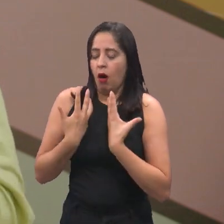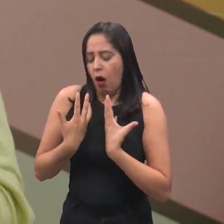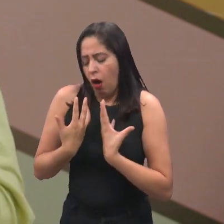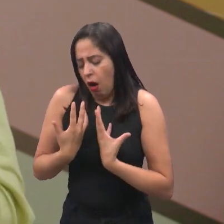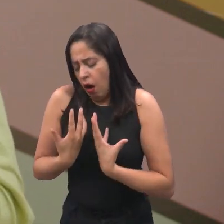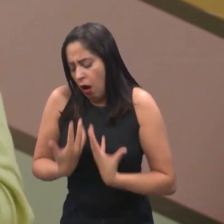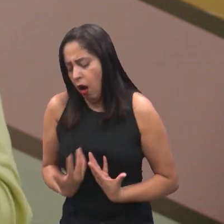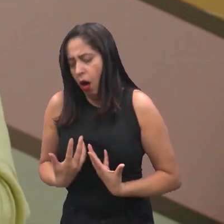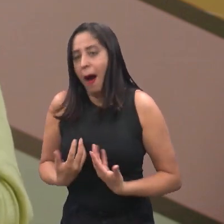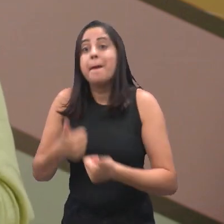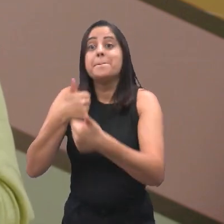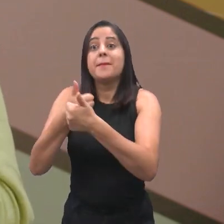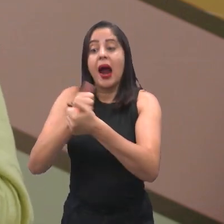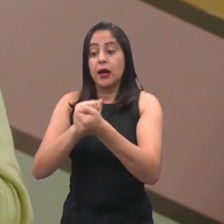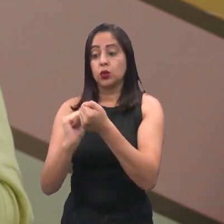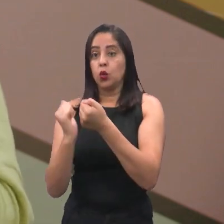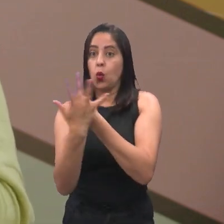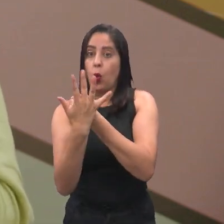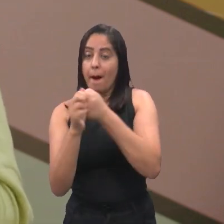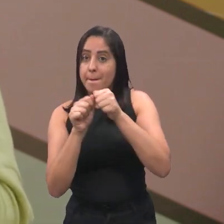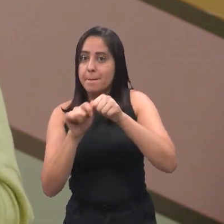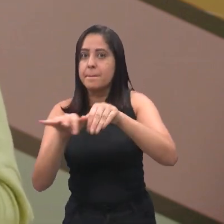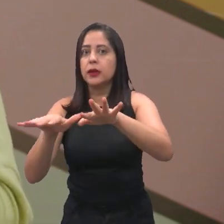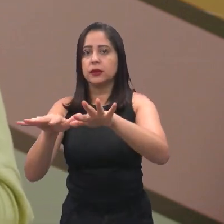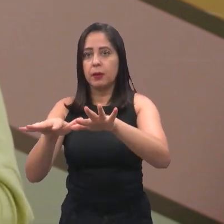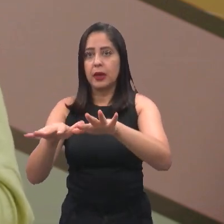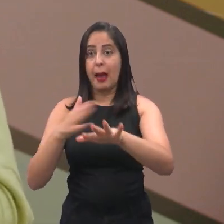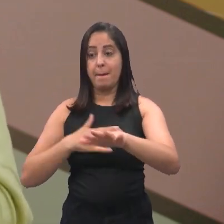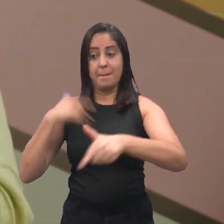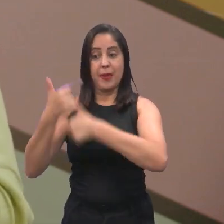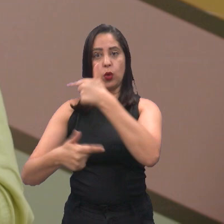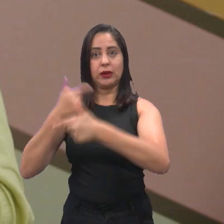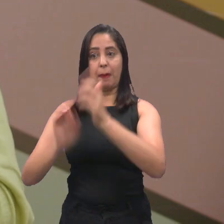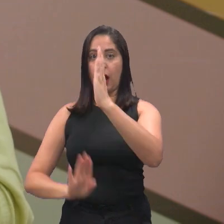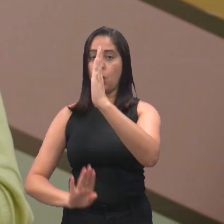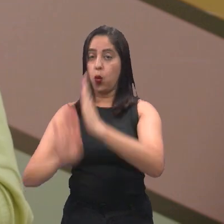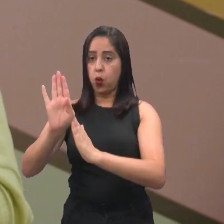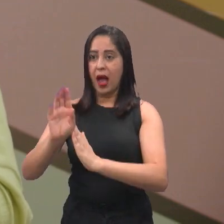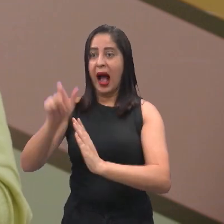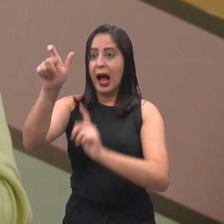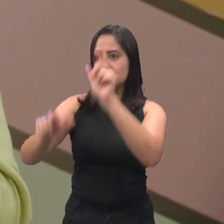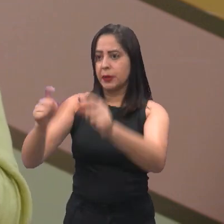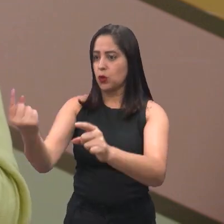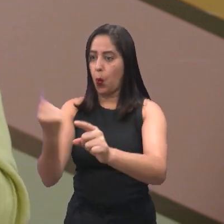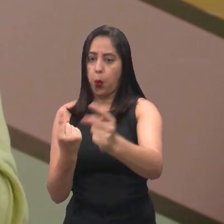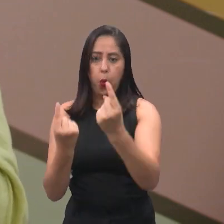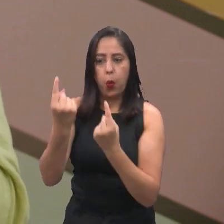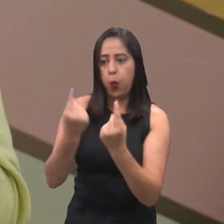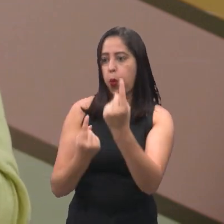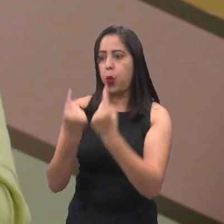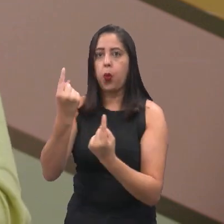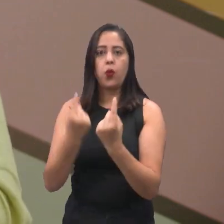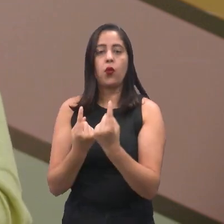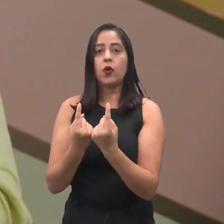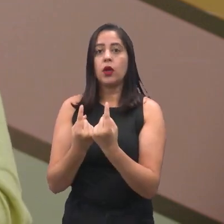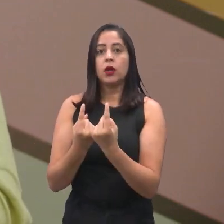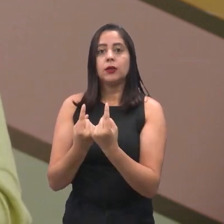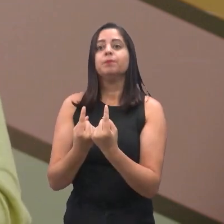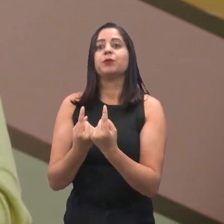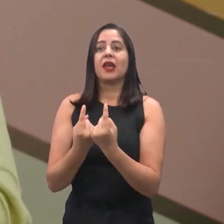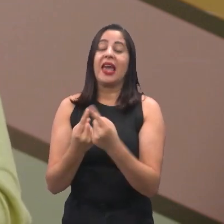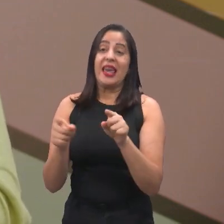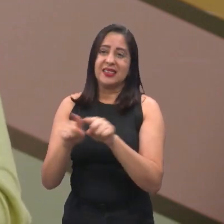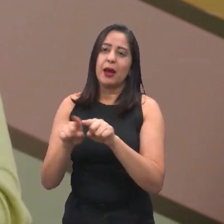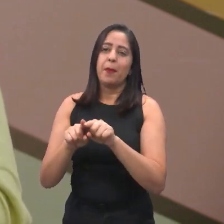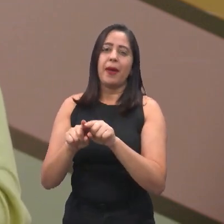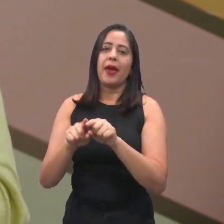época da pandemia, onde o meu trabalho aumentou bastante, então muitas pessoas me procuraram e a gente ficou muito suscetível também à rede social, né,